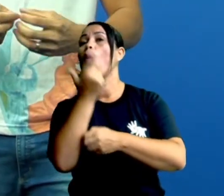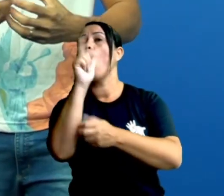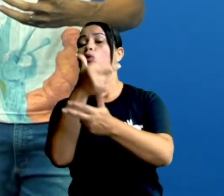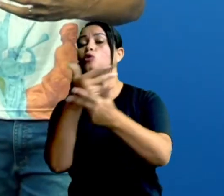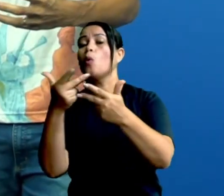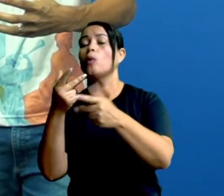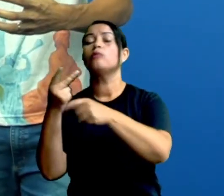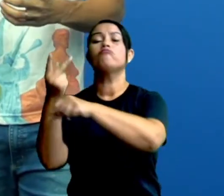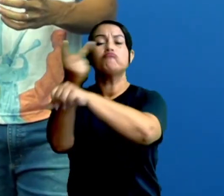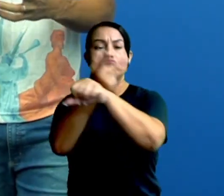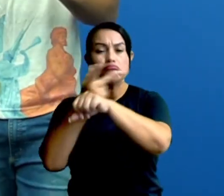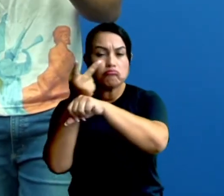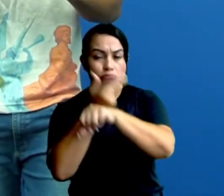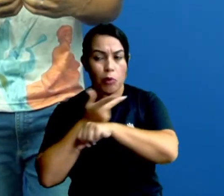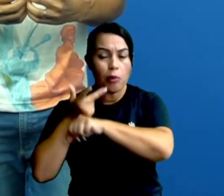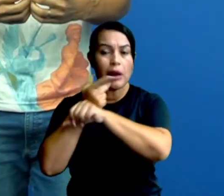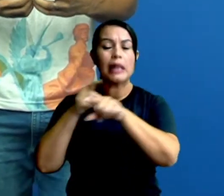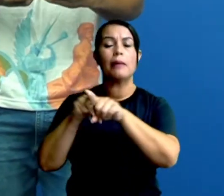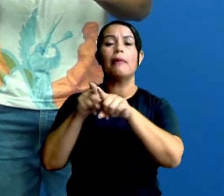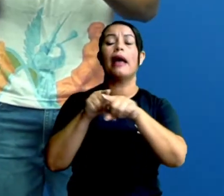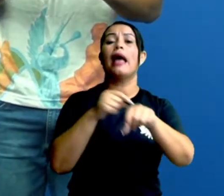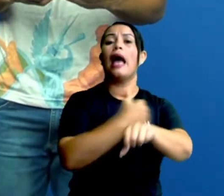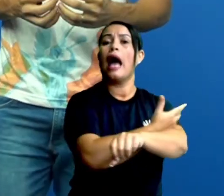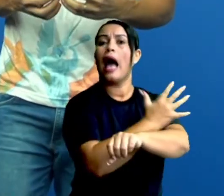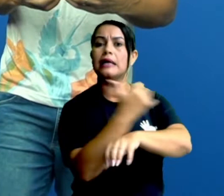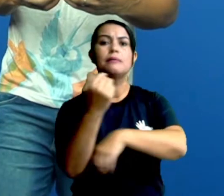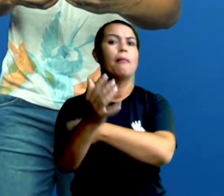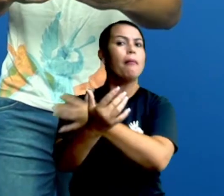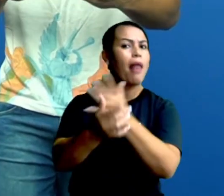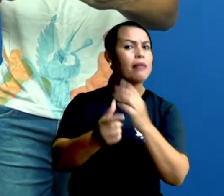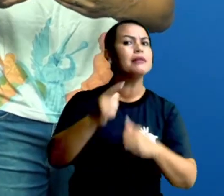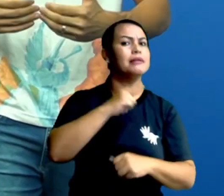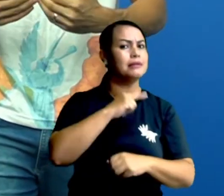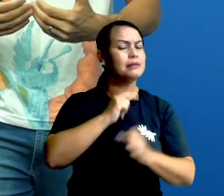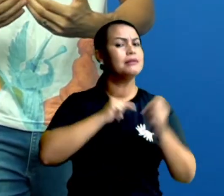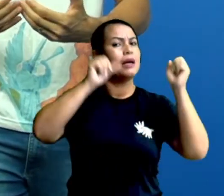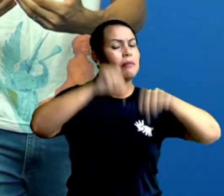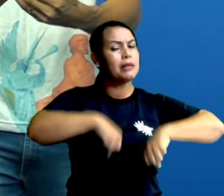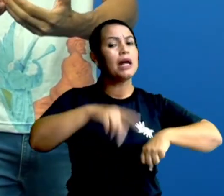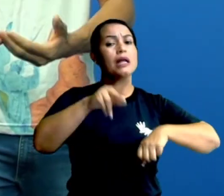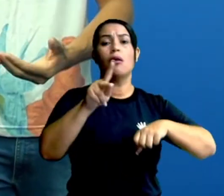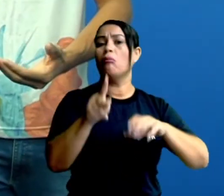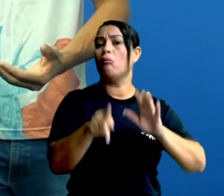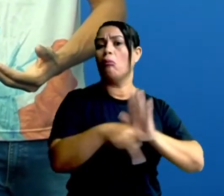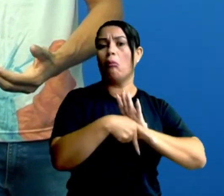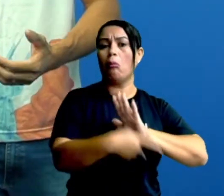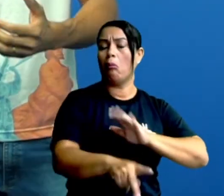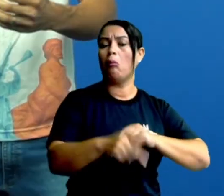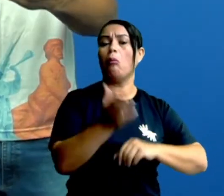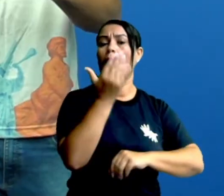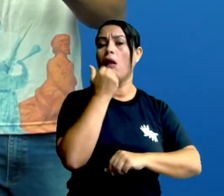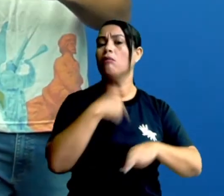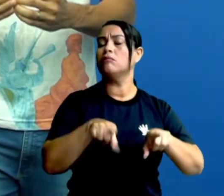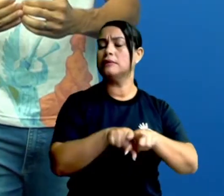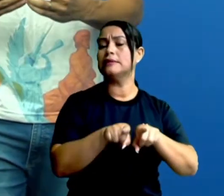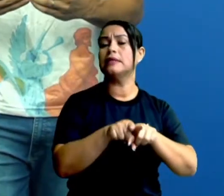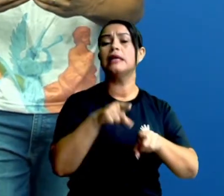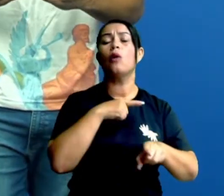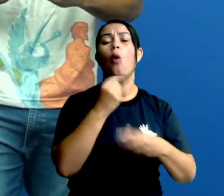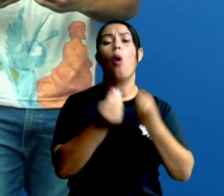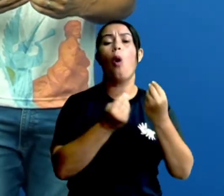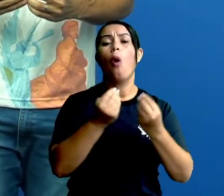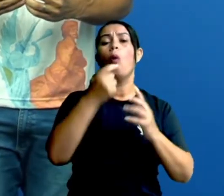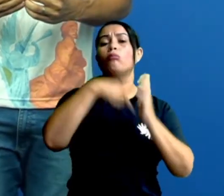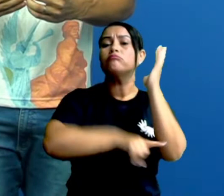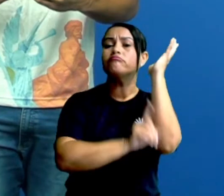componentes, precisam predar. As plantas, elas possuem a capacidade de produzir o seu próprio alimento. E essa